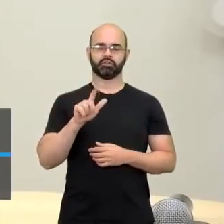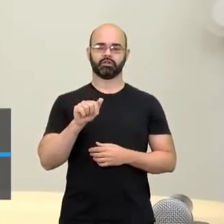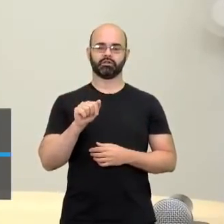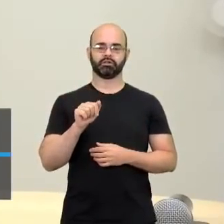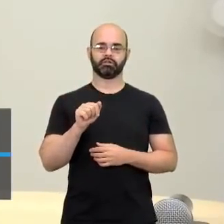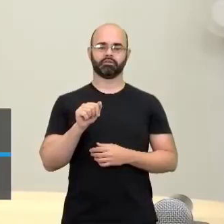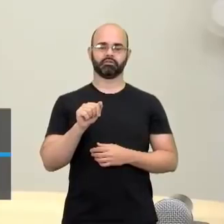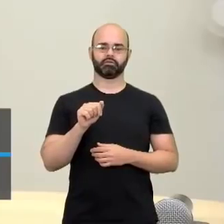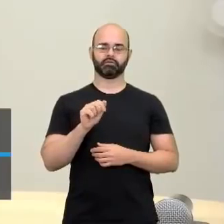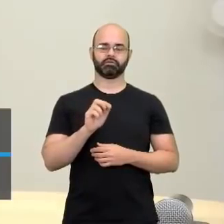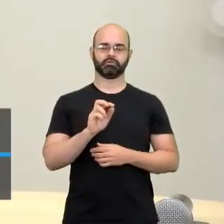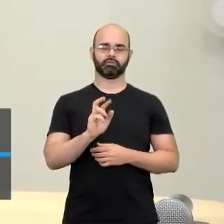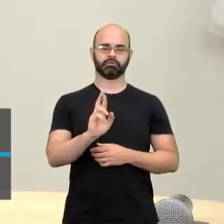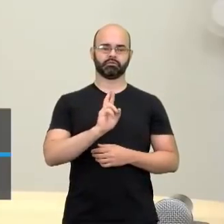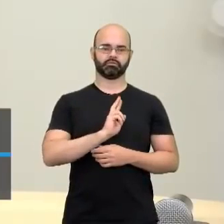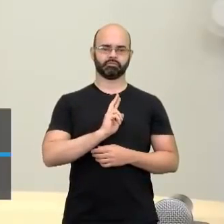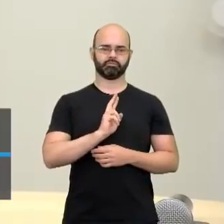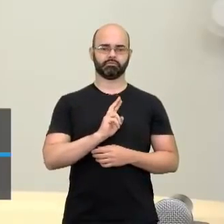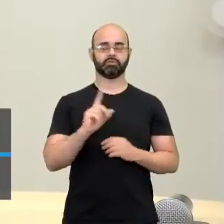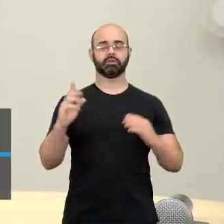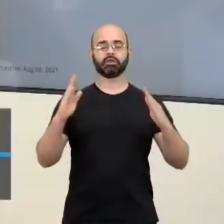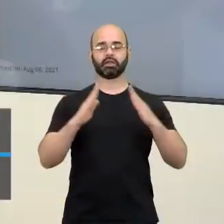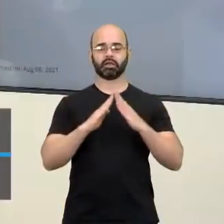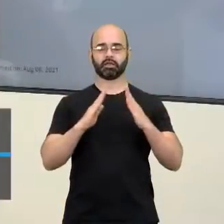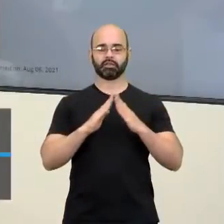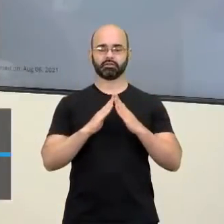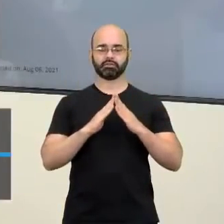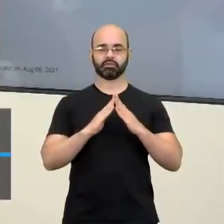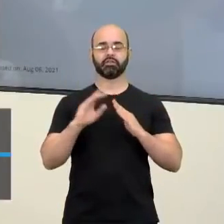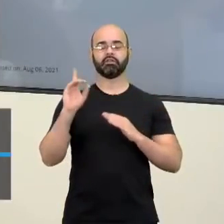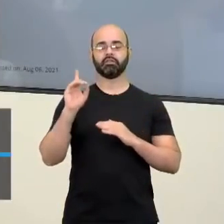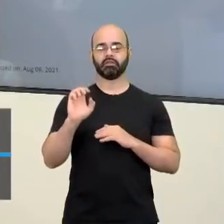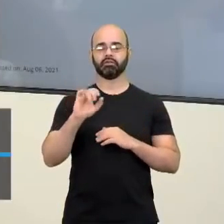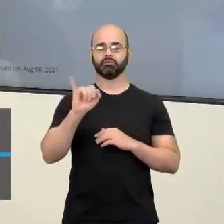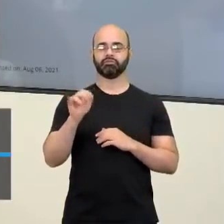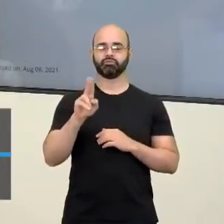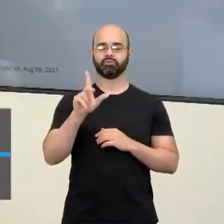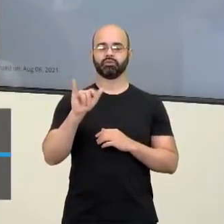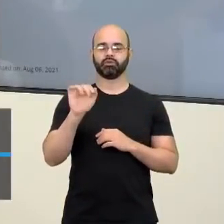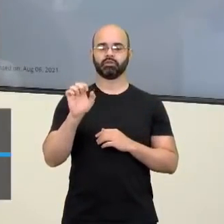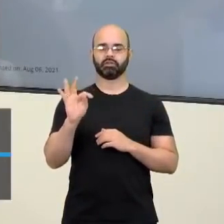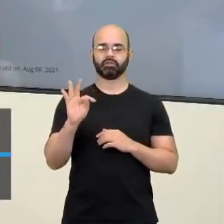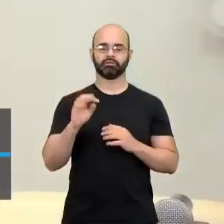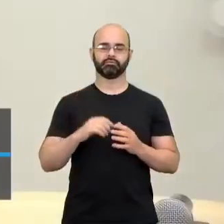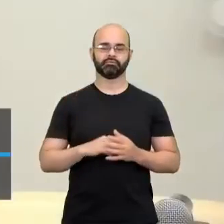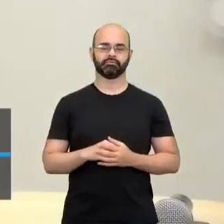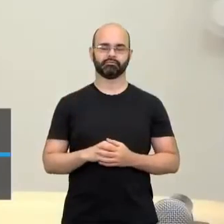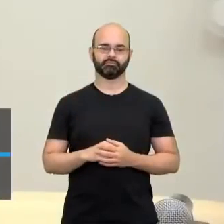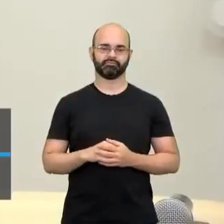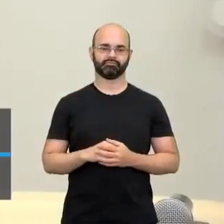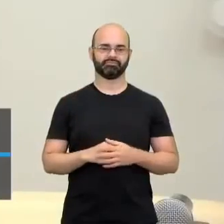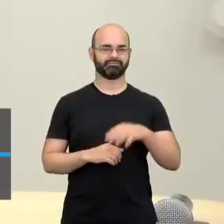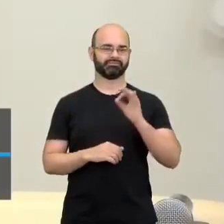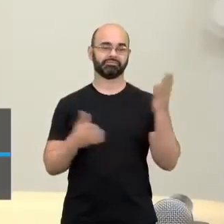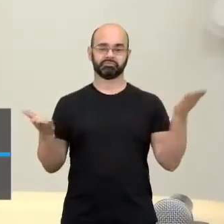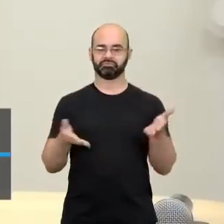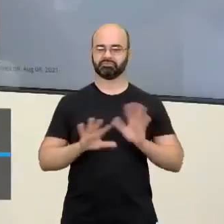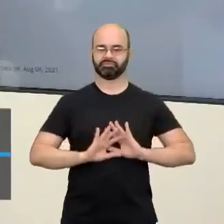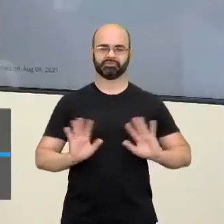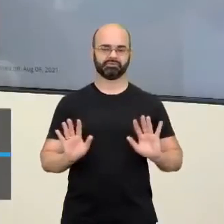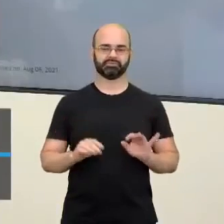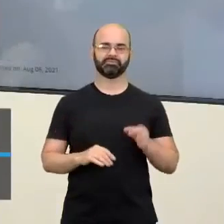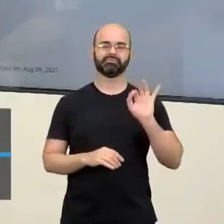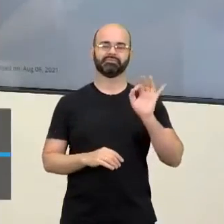respostas, House of Juliet. House of Juliet. Ok. Okay, and that's it for a while.